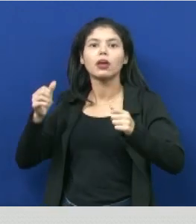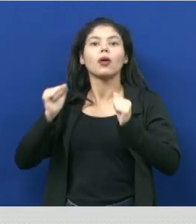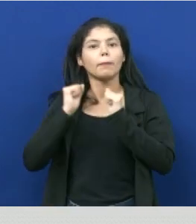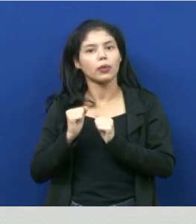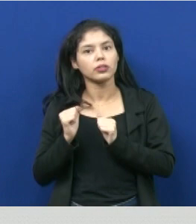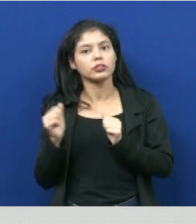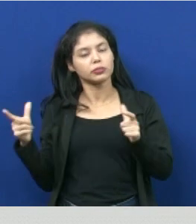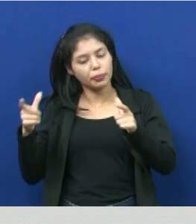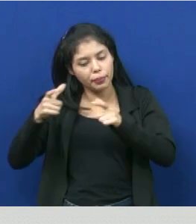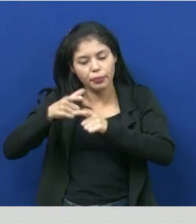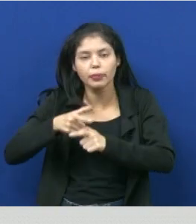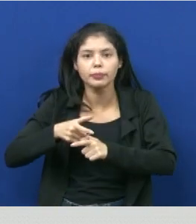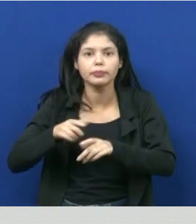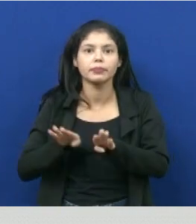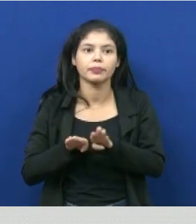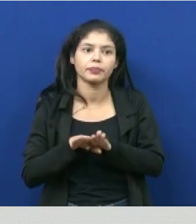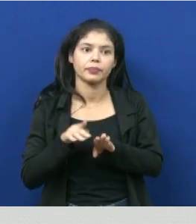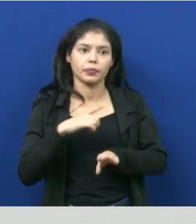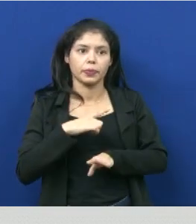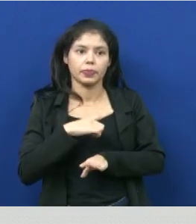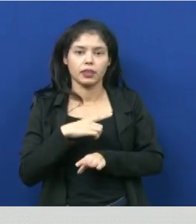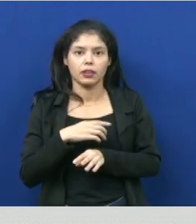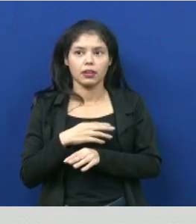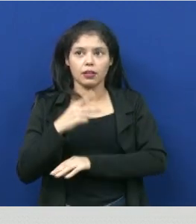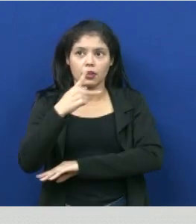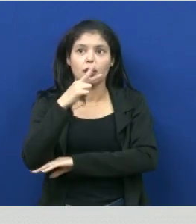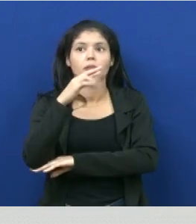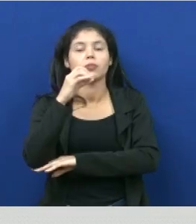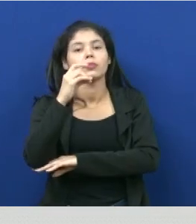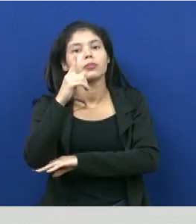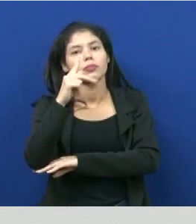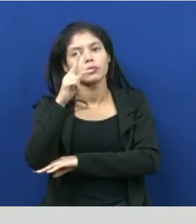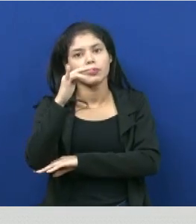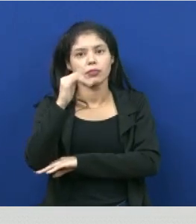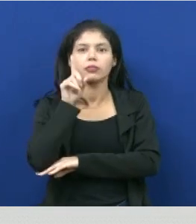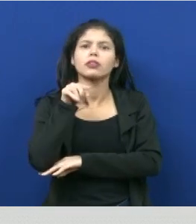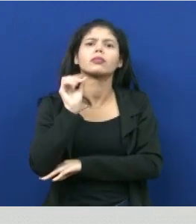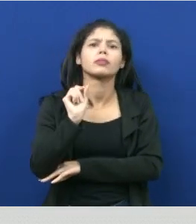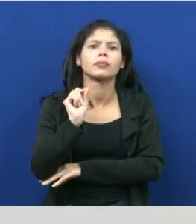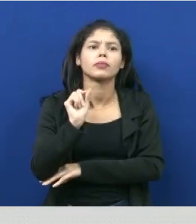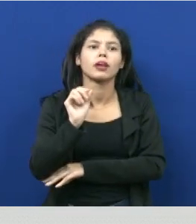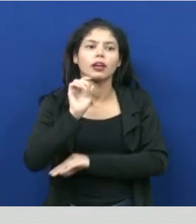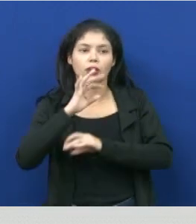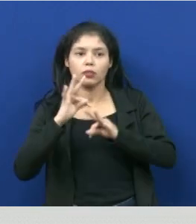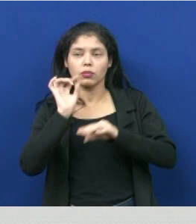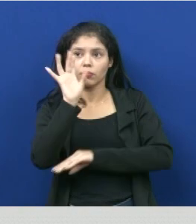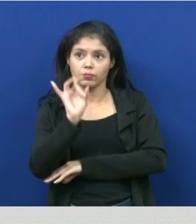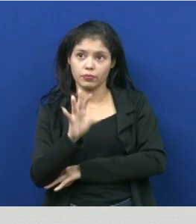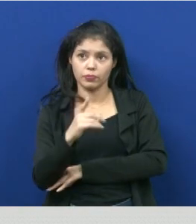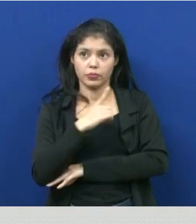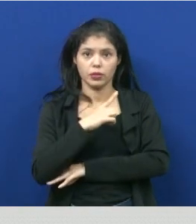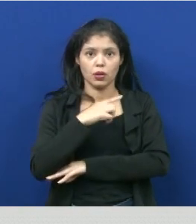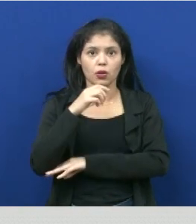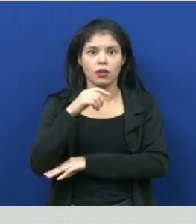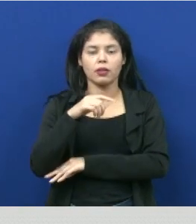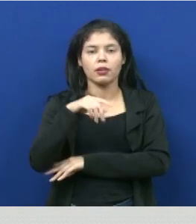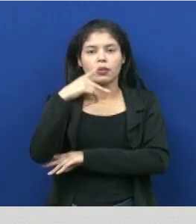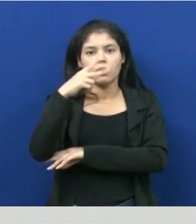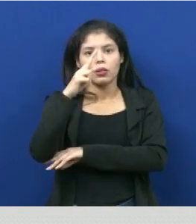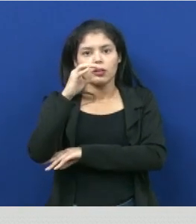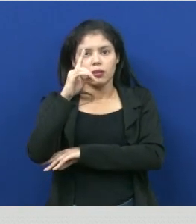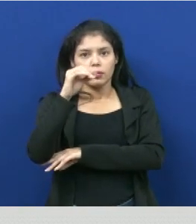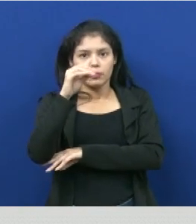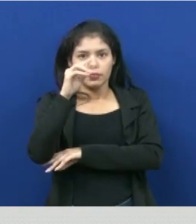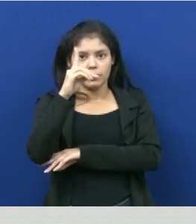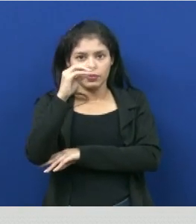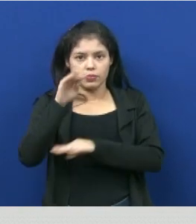podem ser reduzidas. Uma propriedade fundamental da proporção é que, em toda proporção, o produto dos meios é igual ao produto